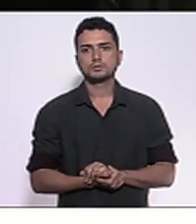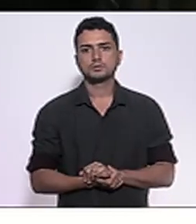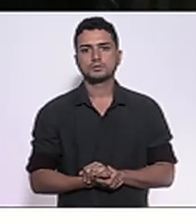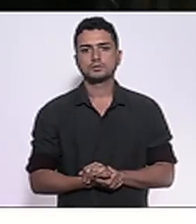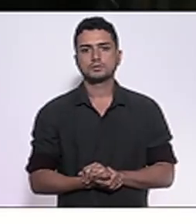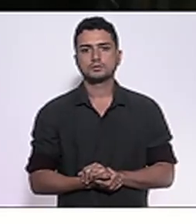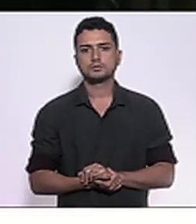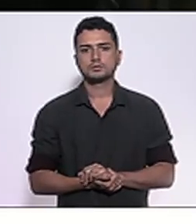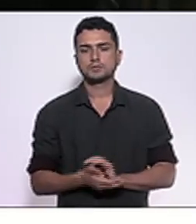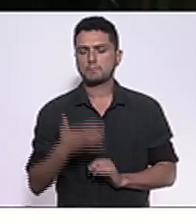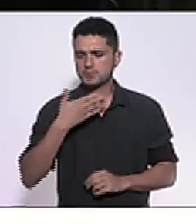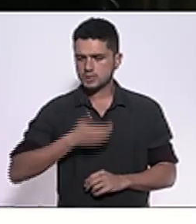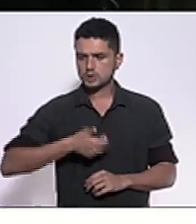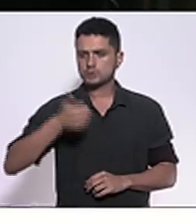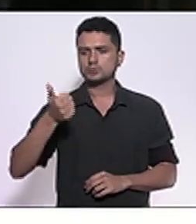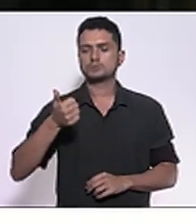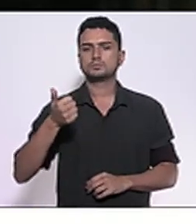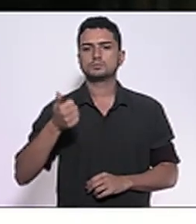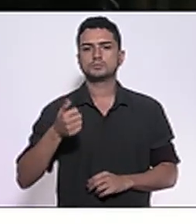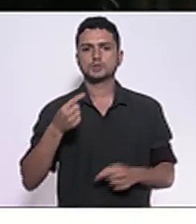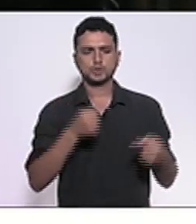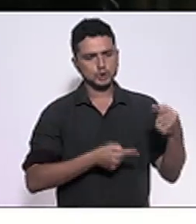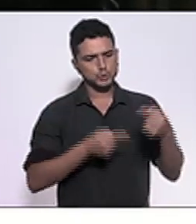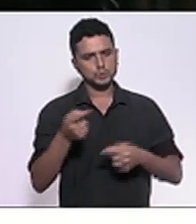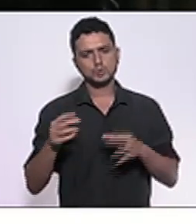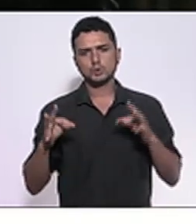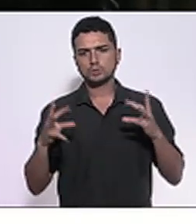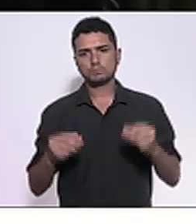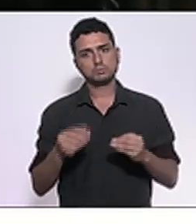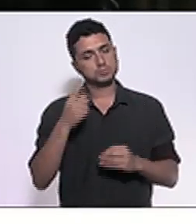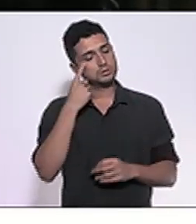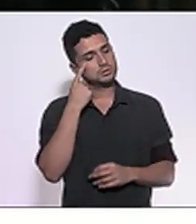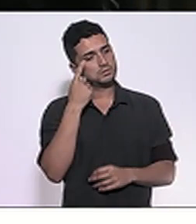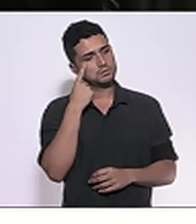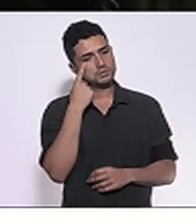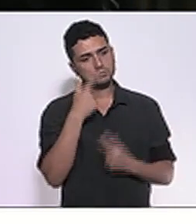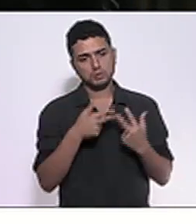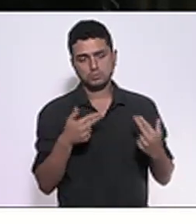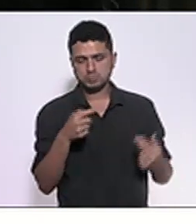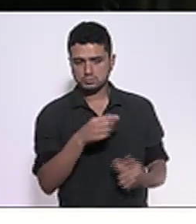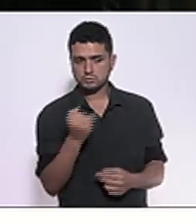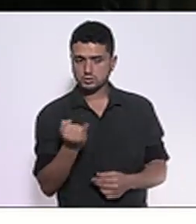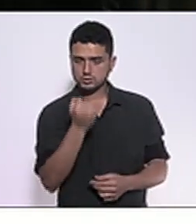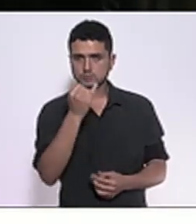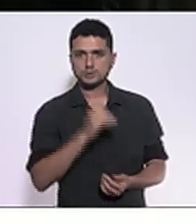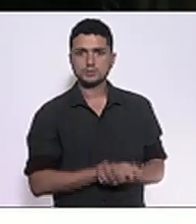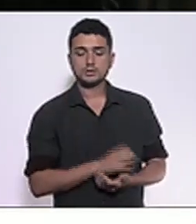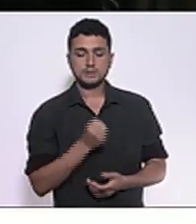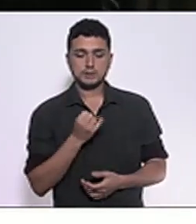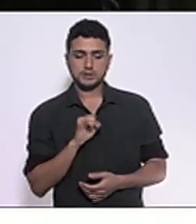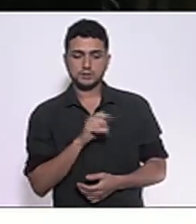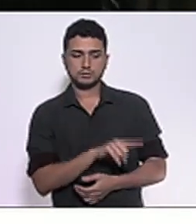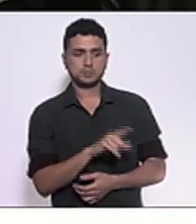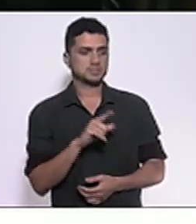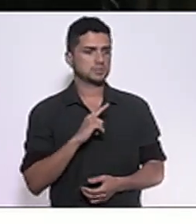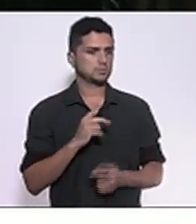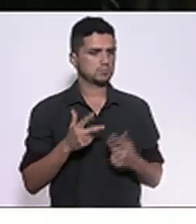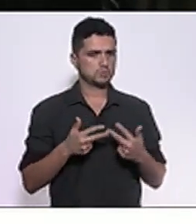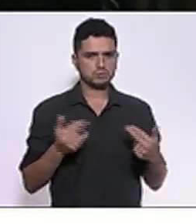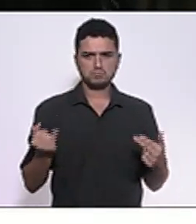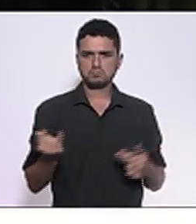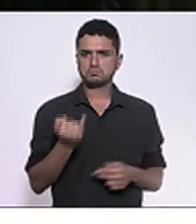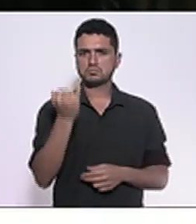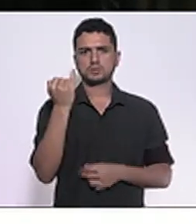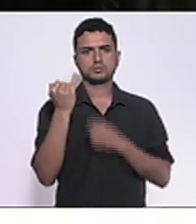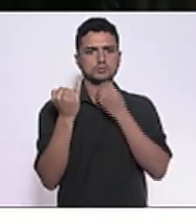discute com todo mundo, faz audiência pública e nasce alguma coisa daqui. Se o senhor vai mandar alguma coisa mais interessante, mais